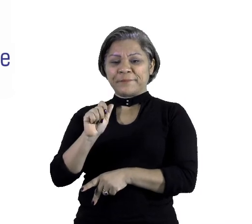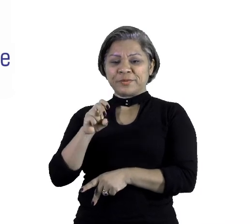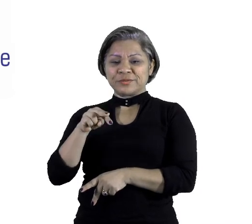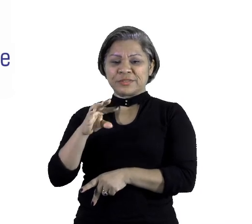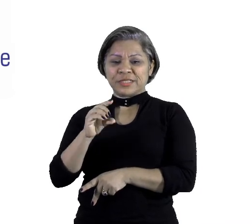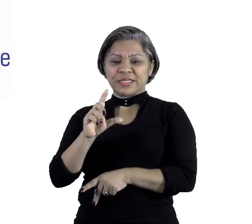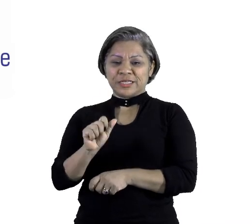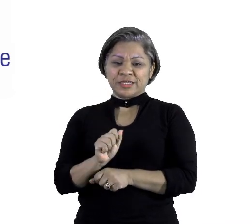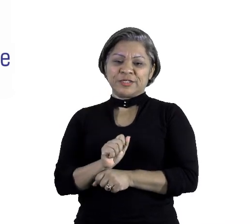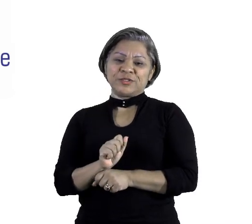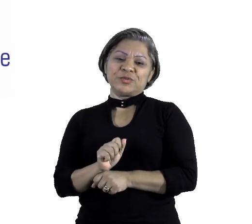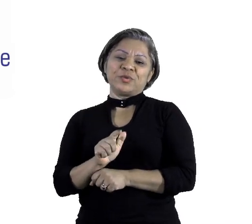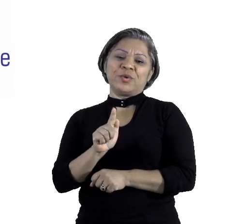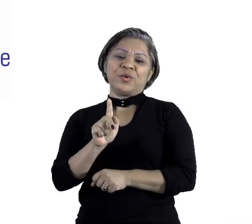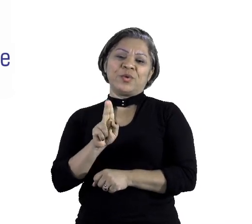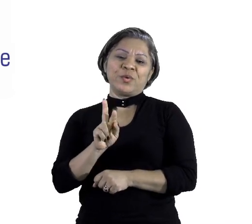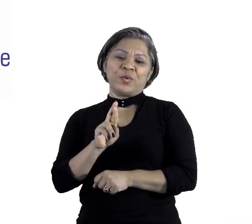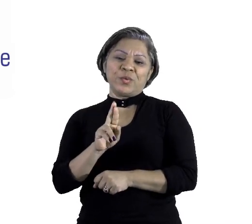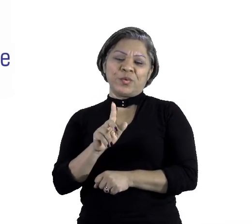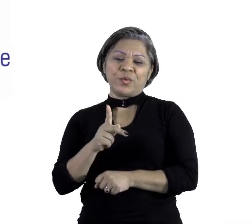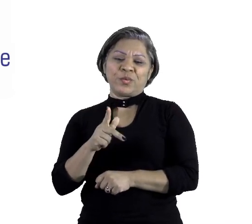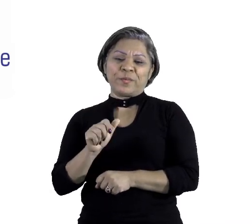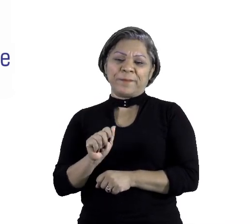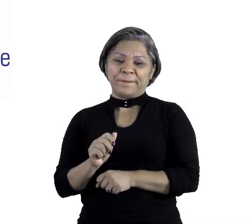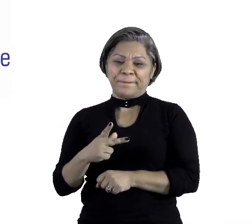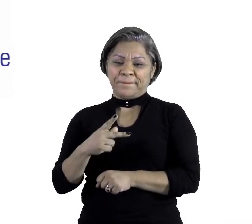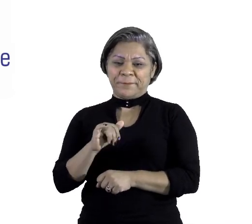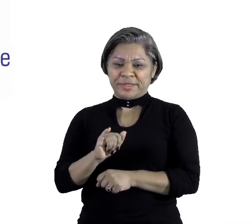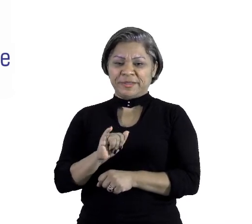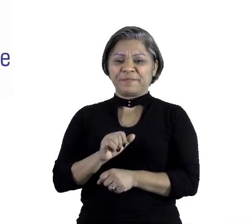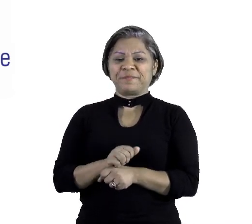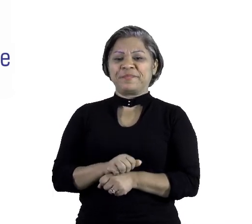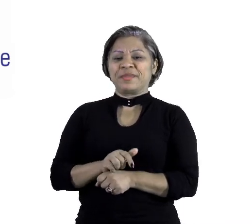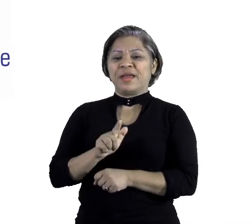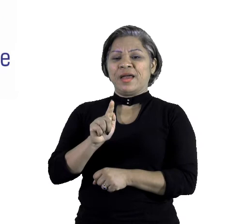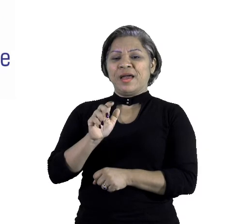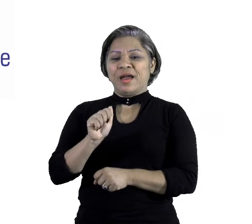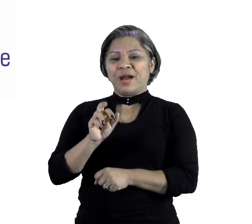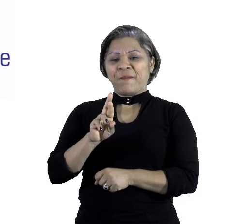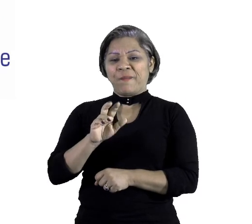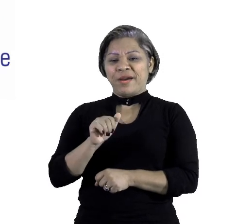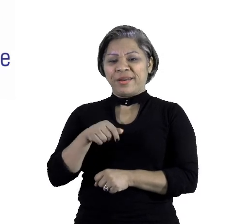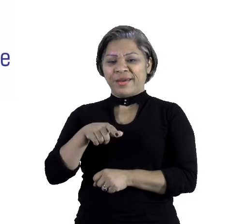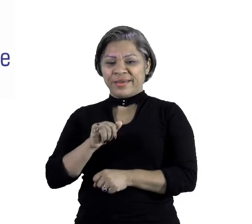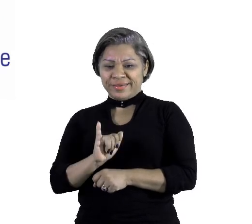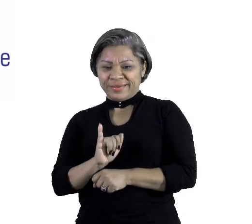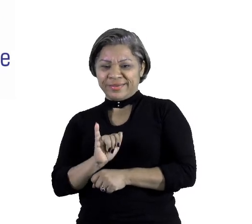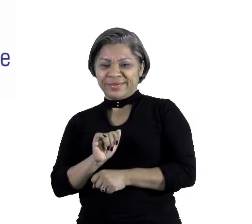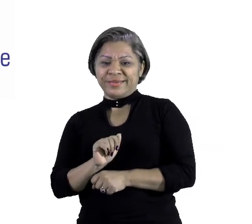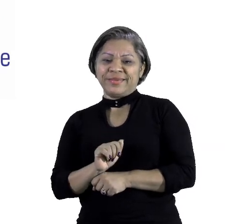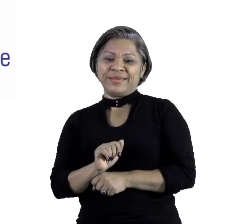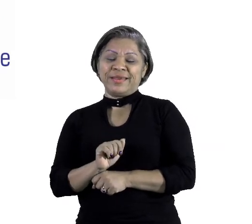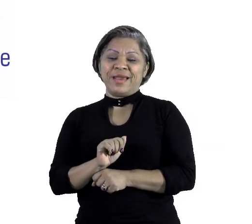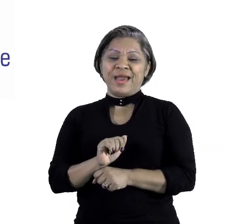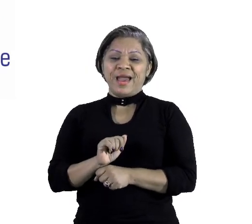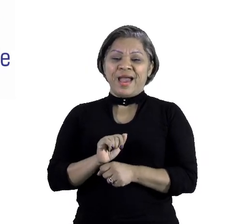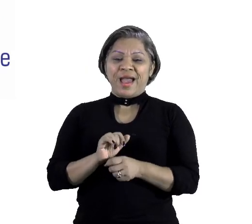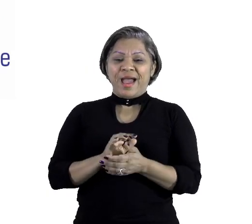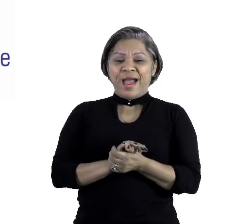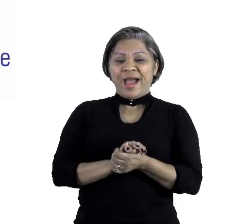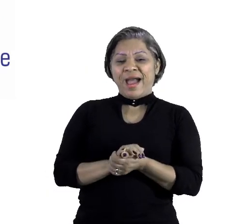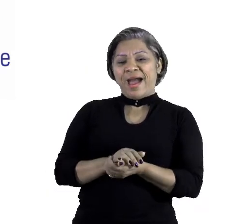Gurupi, Guaraí, Lagoa da Confusão e Formoso do Araguaia. 9 cidades